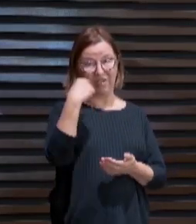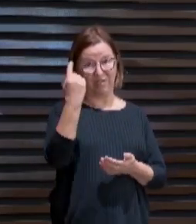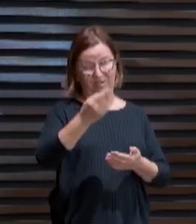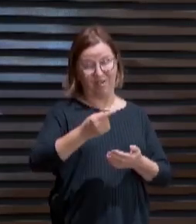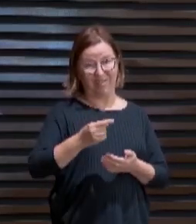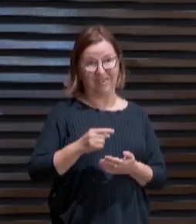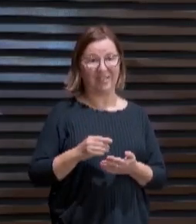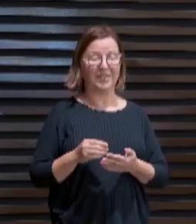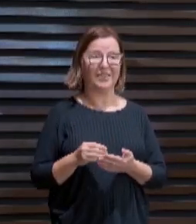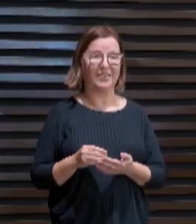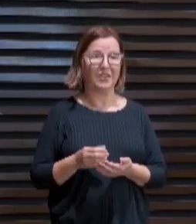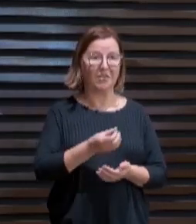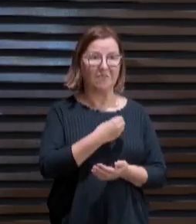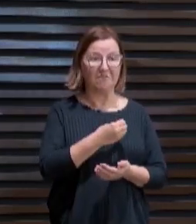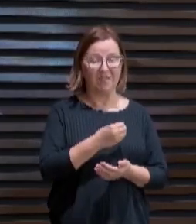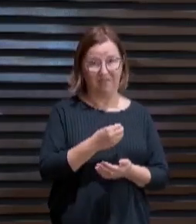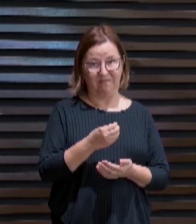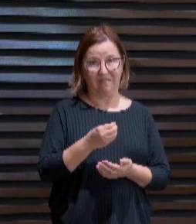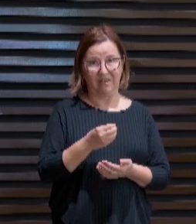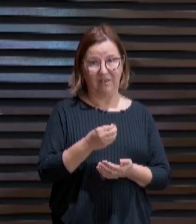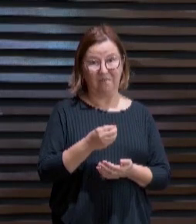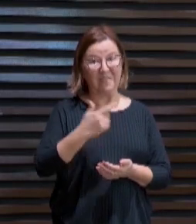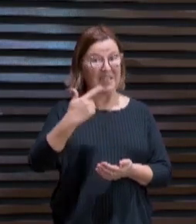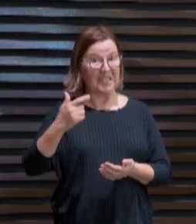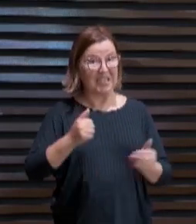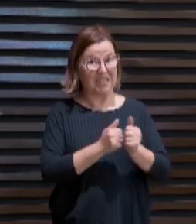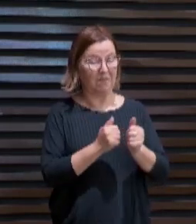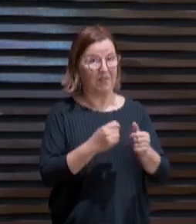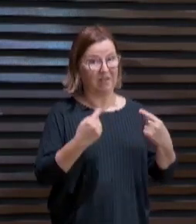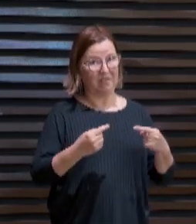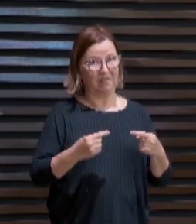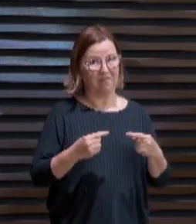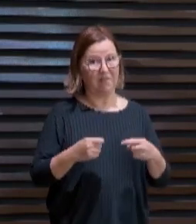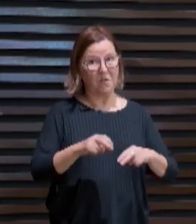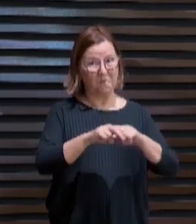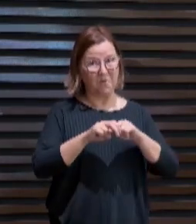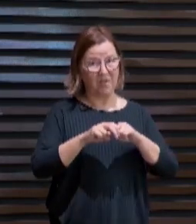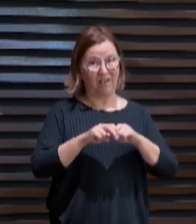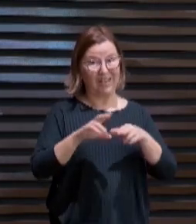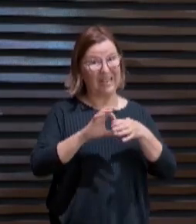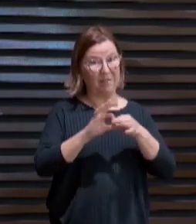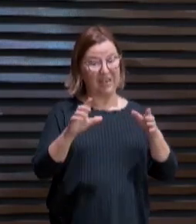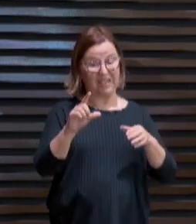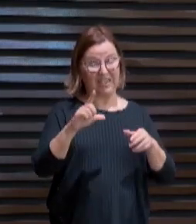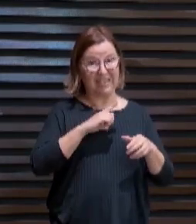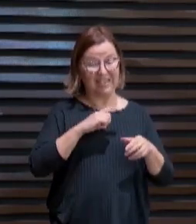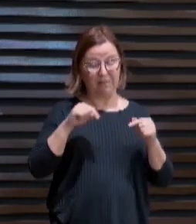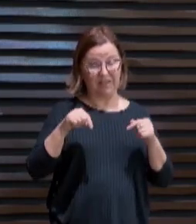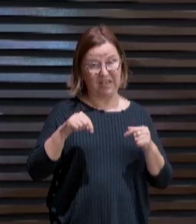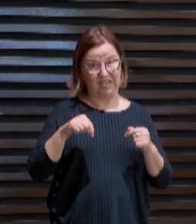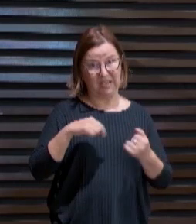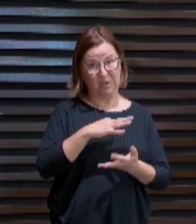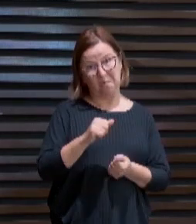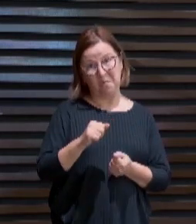se dá ao fato de liberdades que o mundo nos concede, ou se dá pelo fato de que talvez nós estamos fazendo concessões demais ao